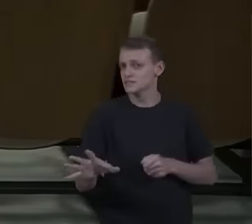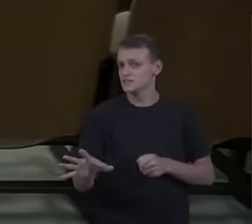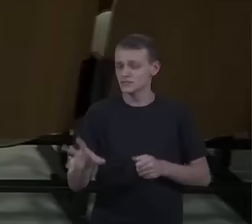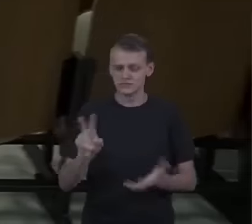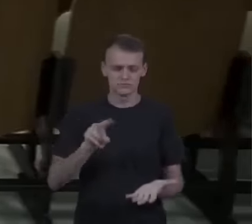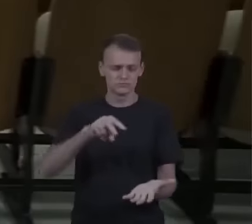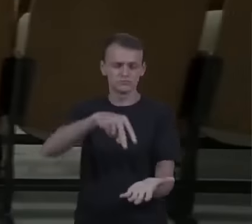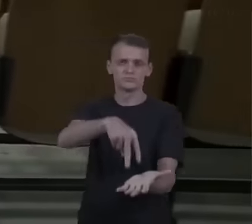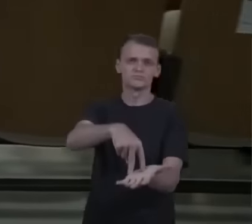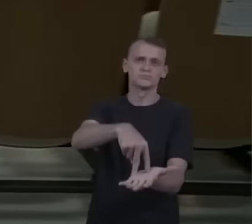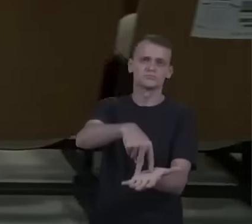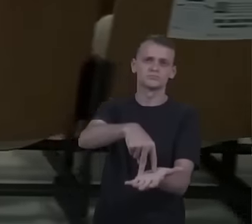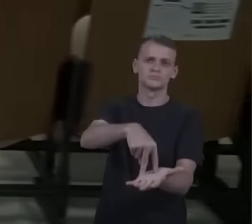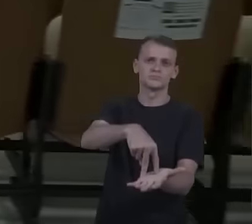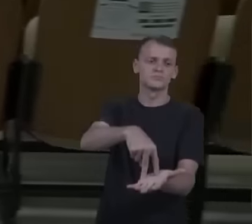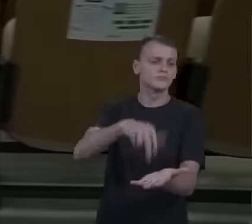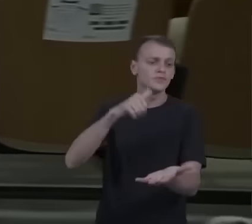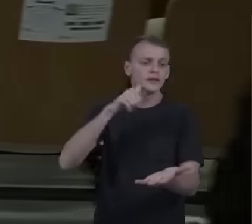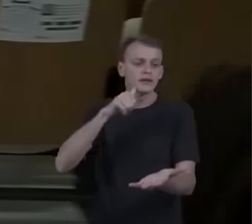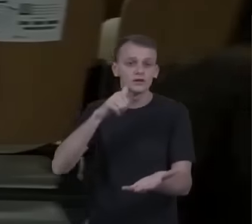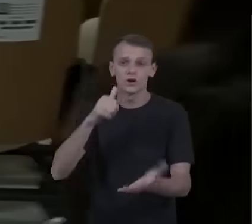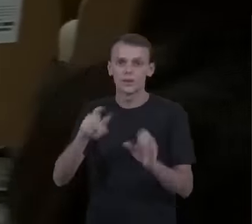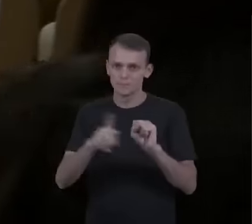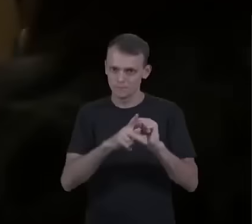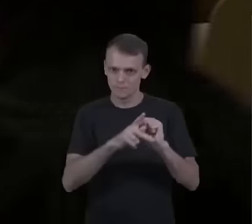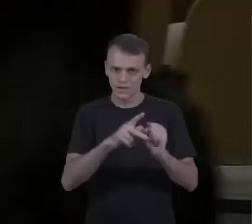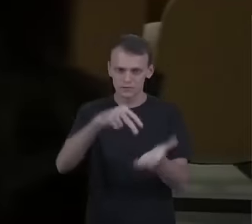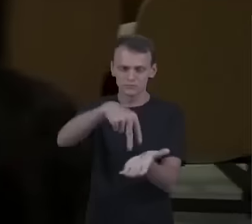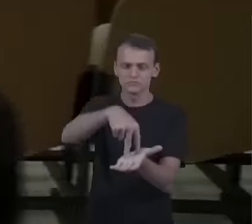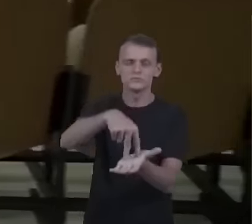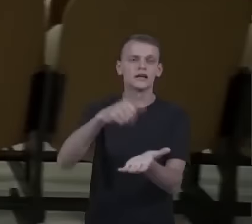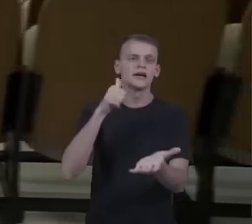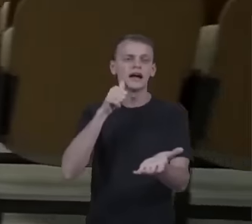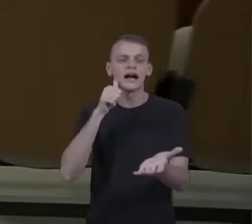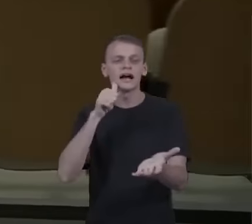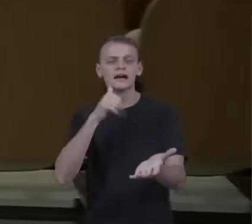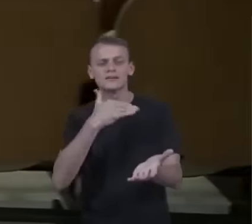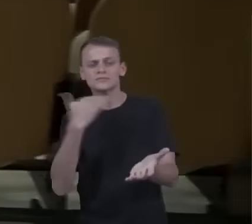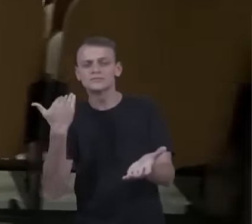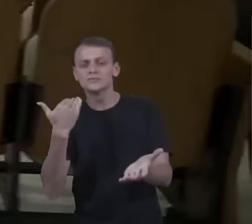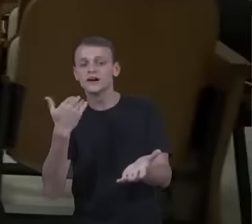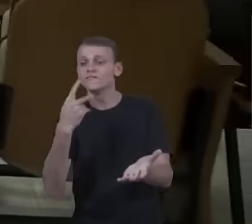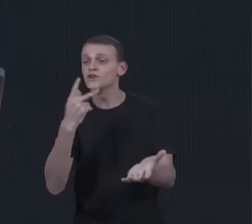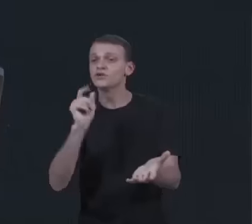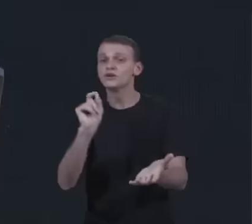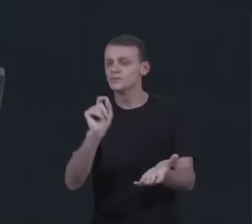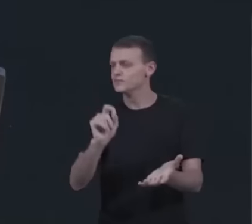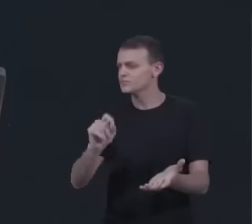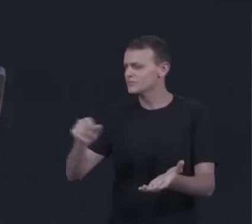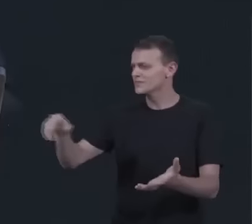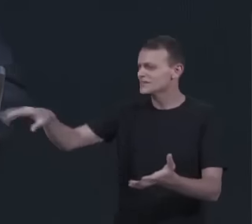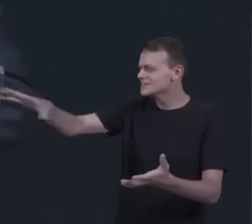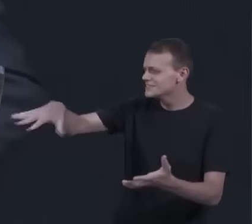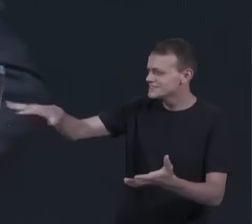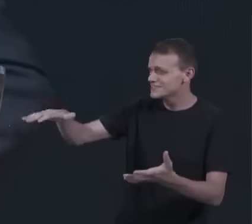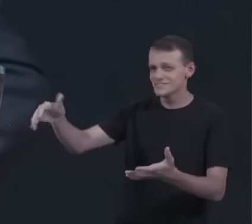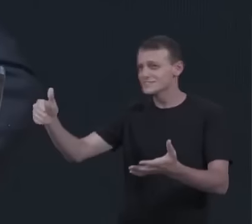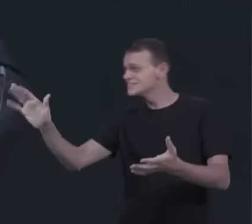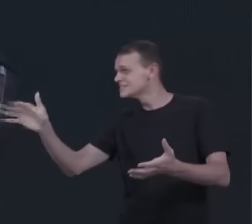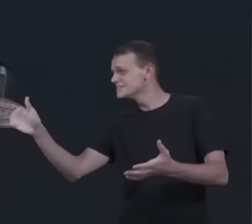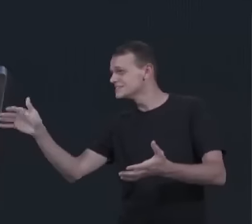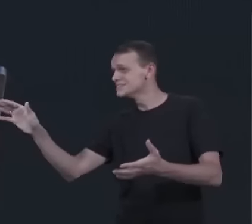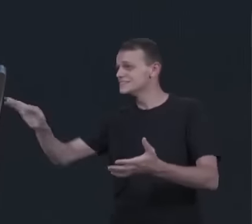ali, tinha uma menina morta dentro do quarto, mandou todo mundo sair. Esse negócio de mandar todo mundo sair é uma